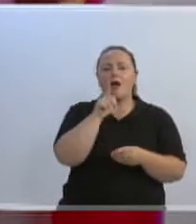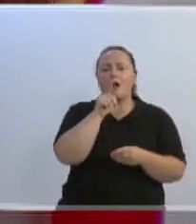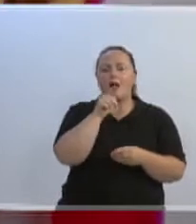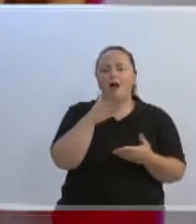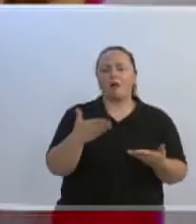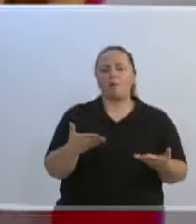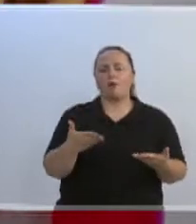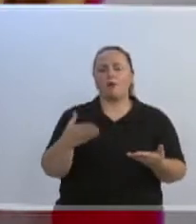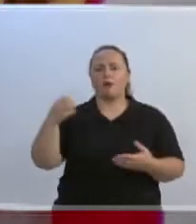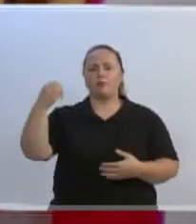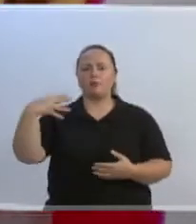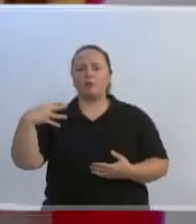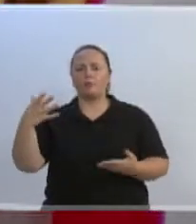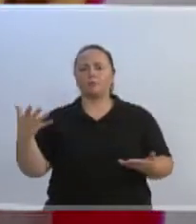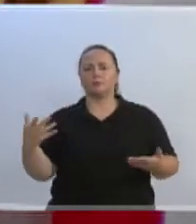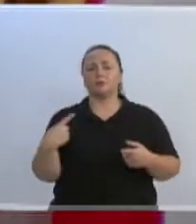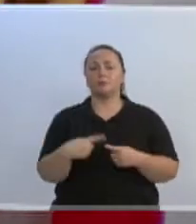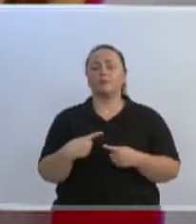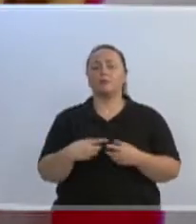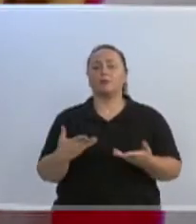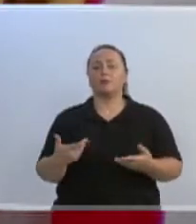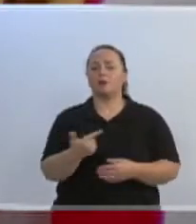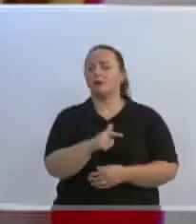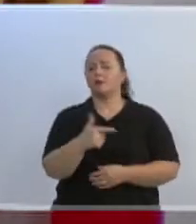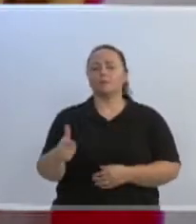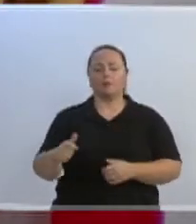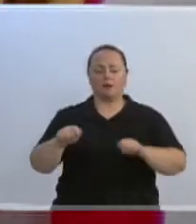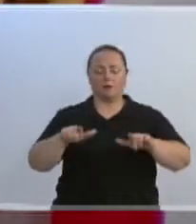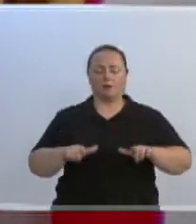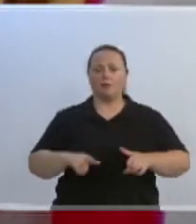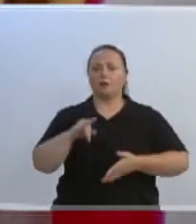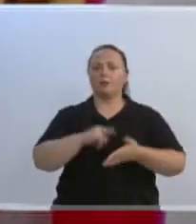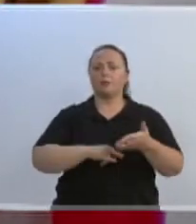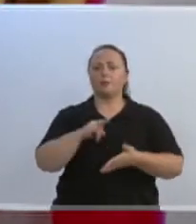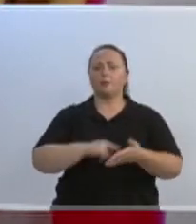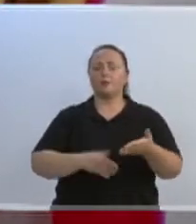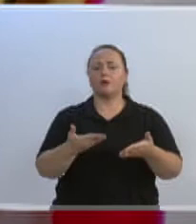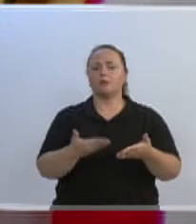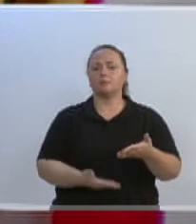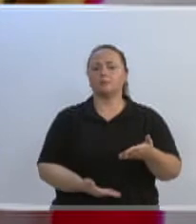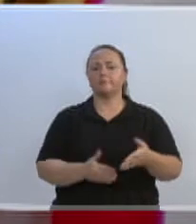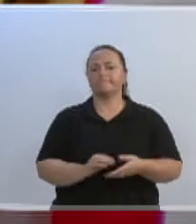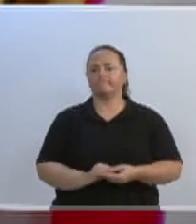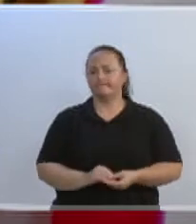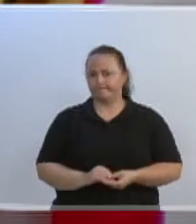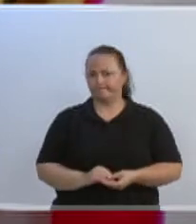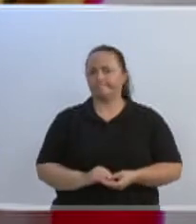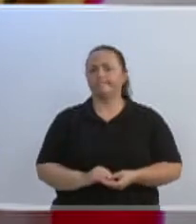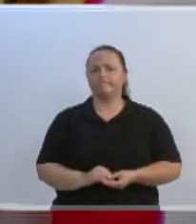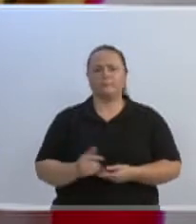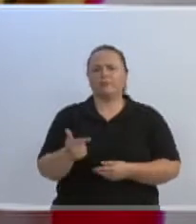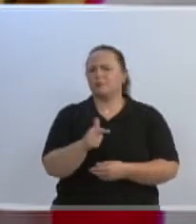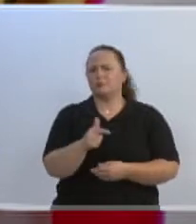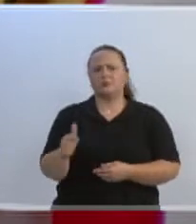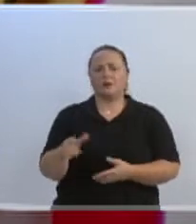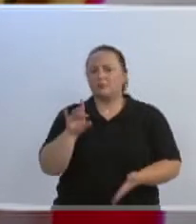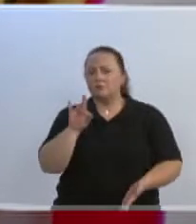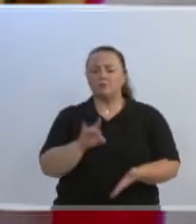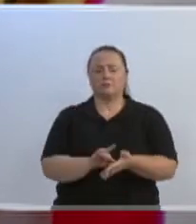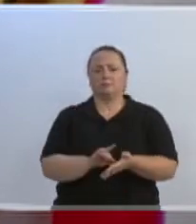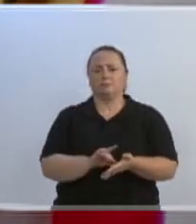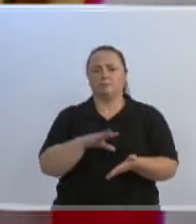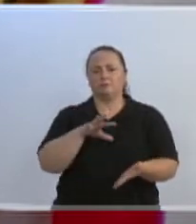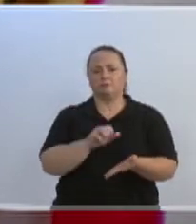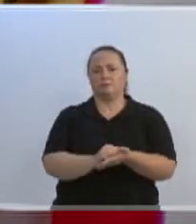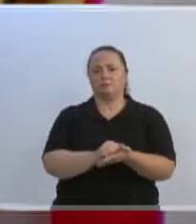ligação de luz, porque não tem os seus documentos em ordem, ou que seja, não tem o título de posse ou escritura. Então, eu